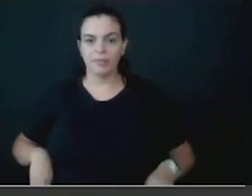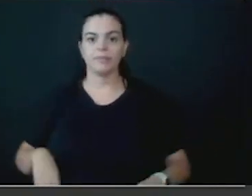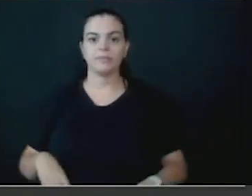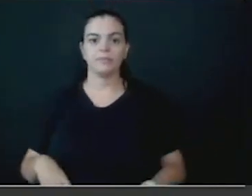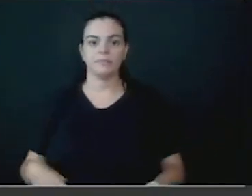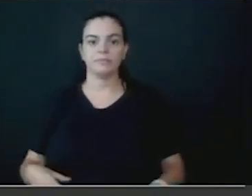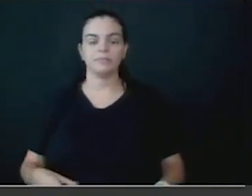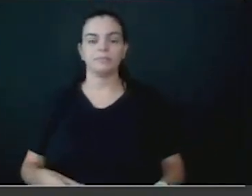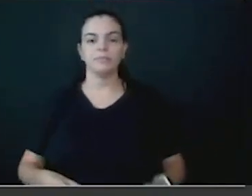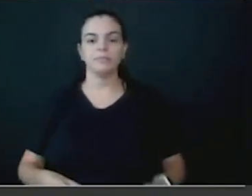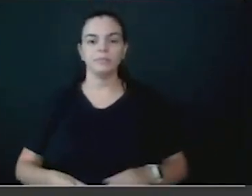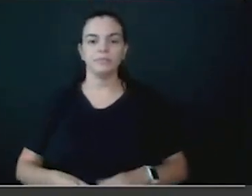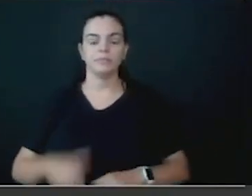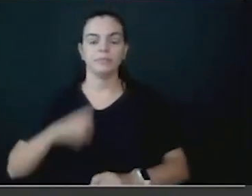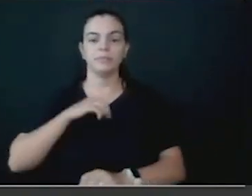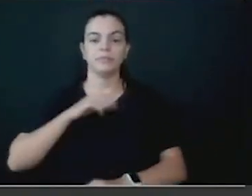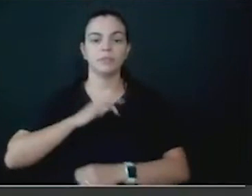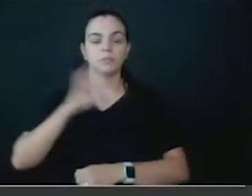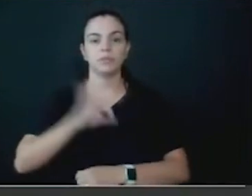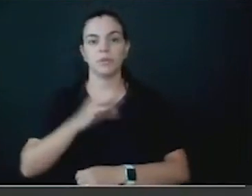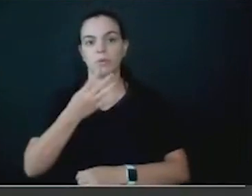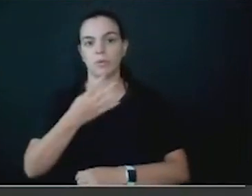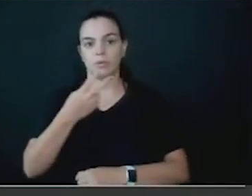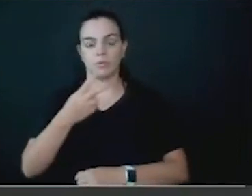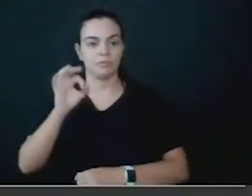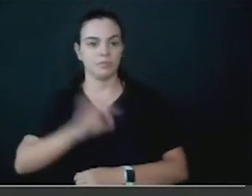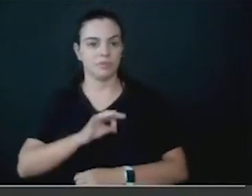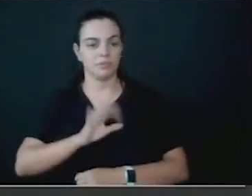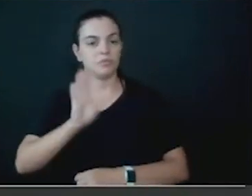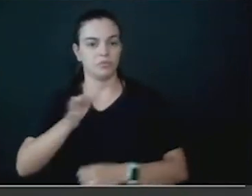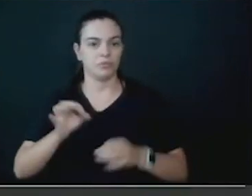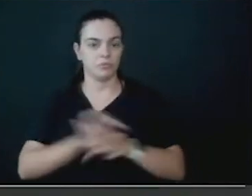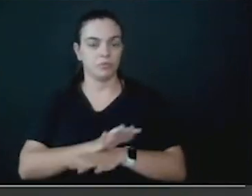de 42% somente entregue. Tem que correr atrás ainda dos